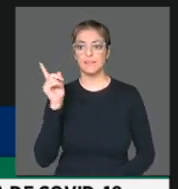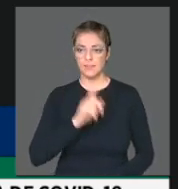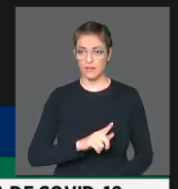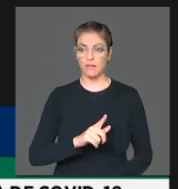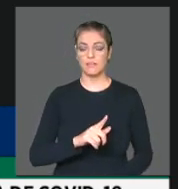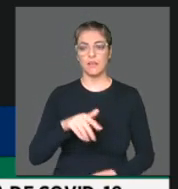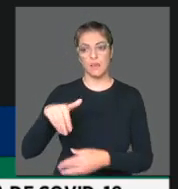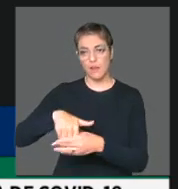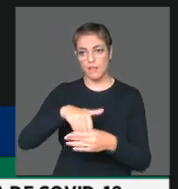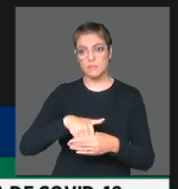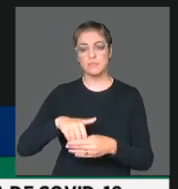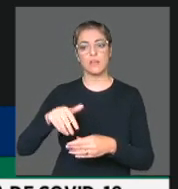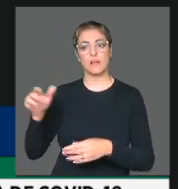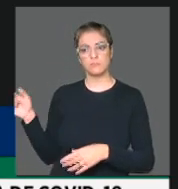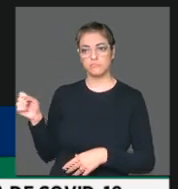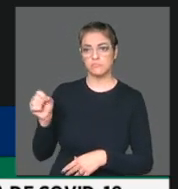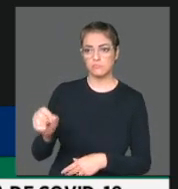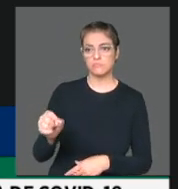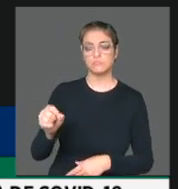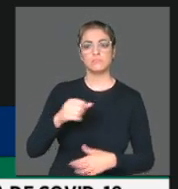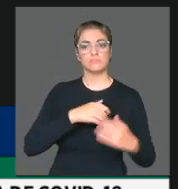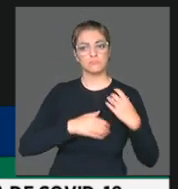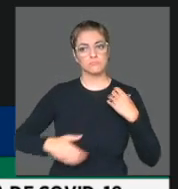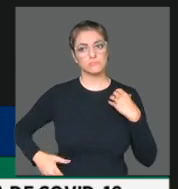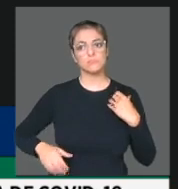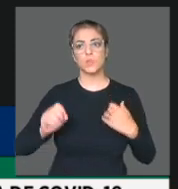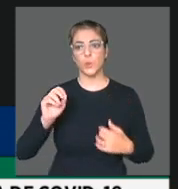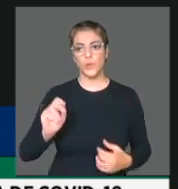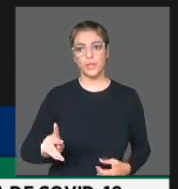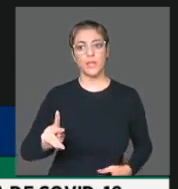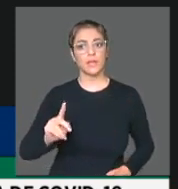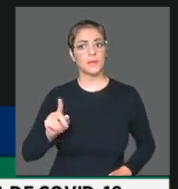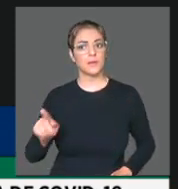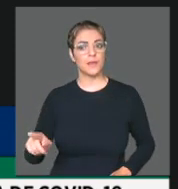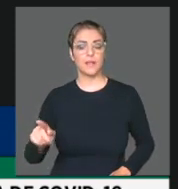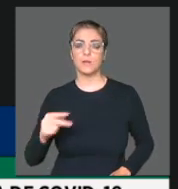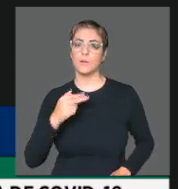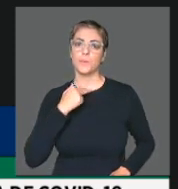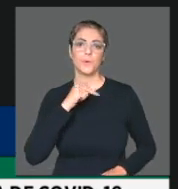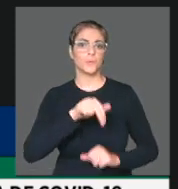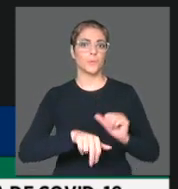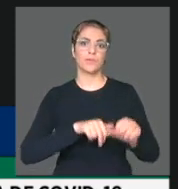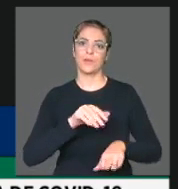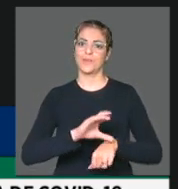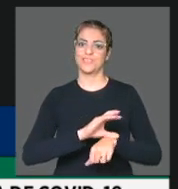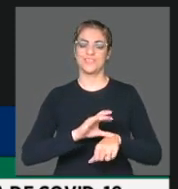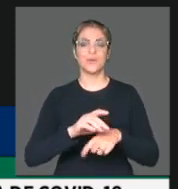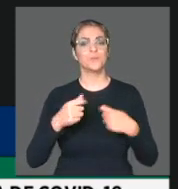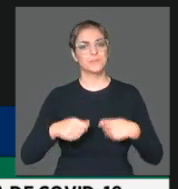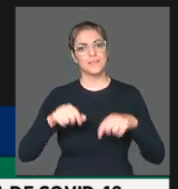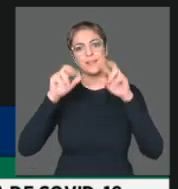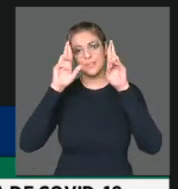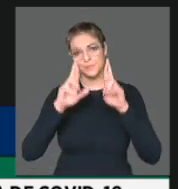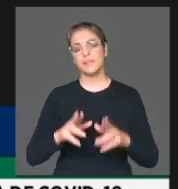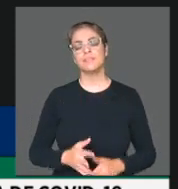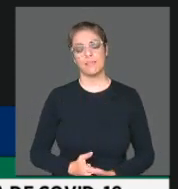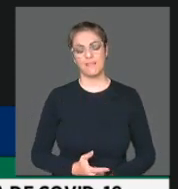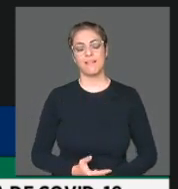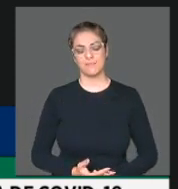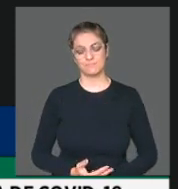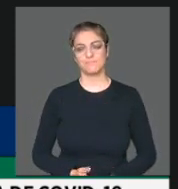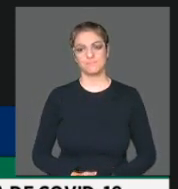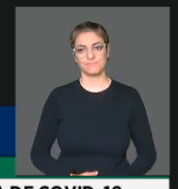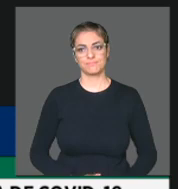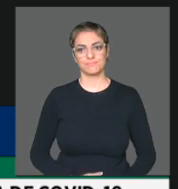ele ser dono de um país, ser dono de uma Constituição. Não. Tem algo acima de todos nós, que